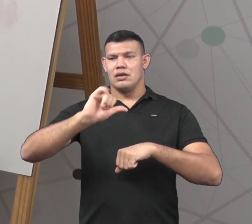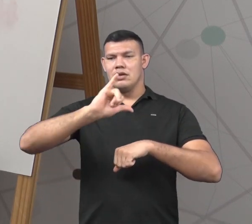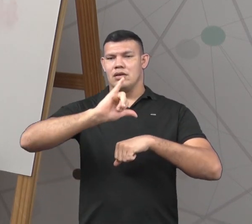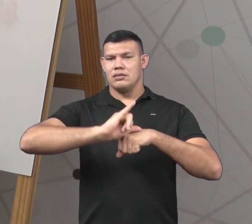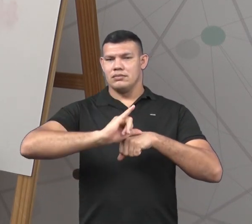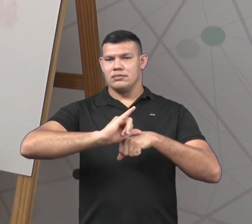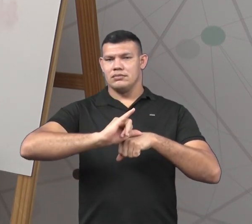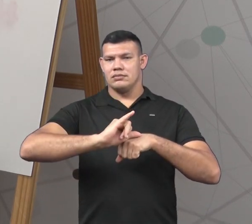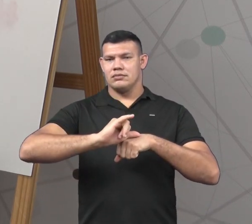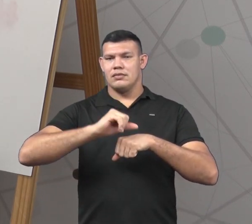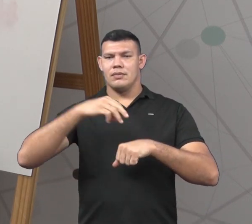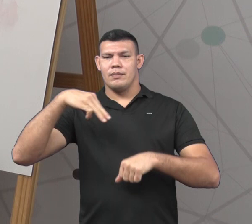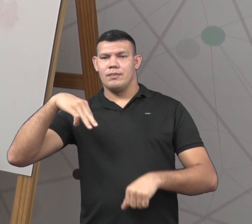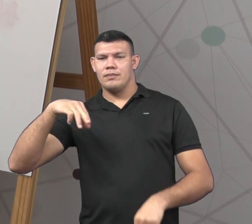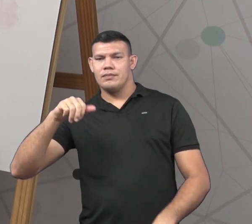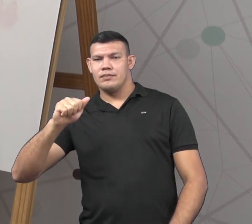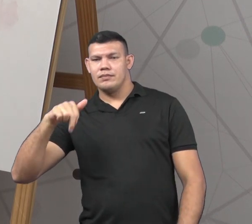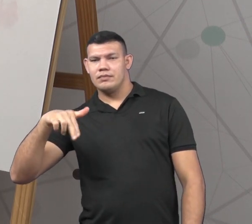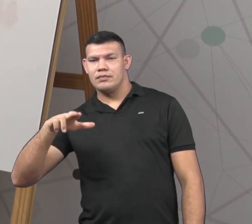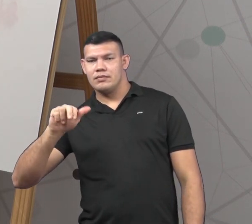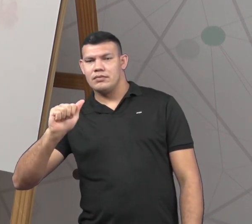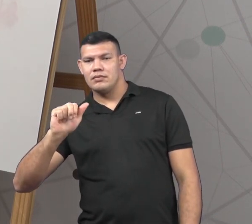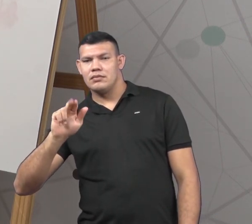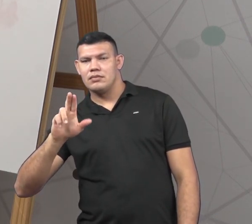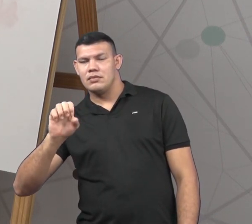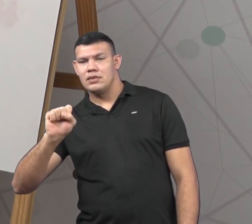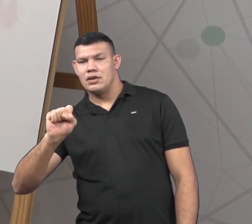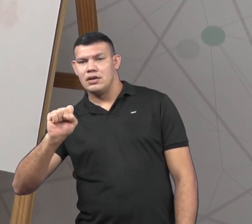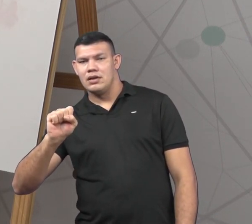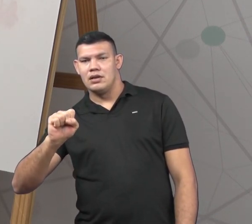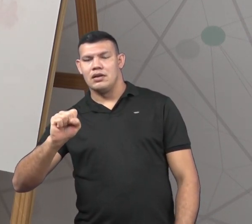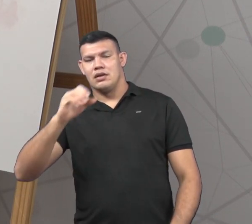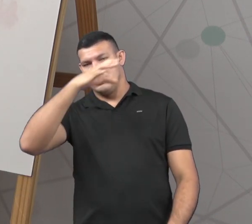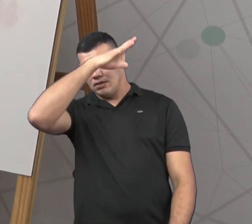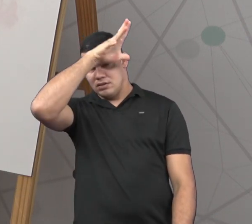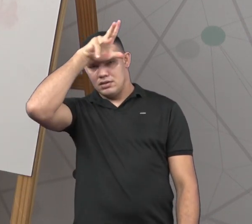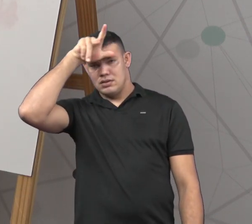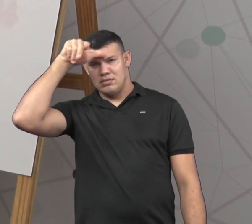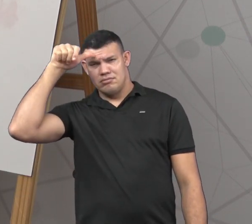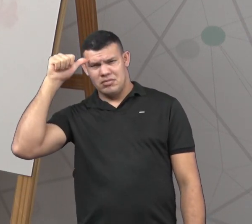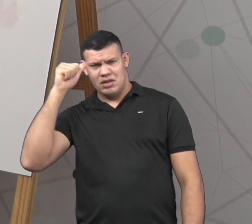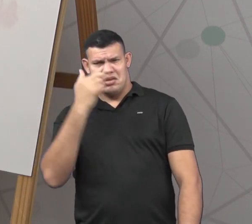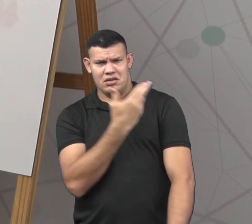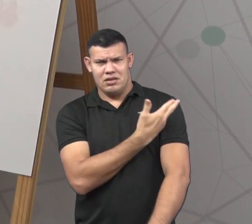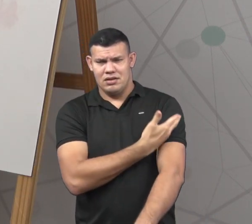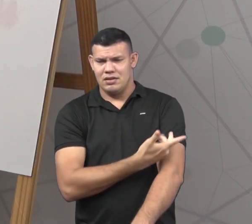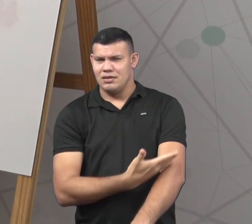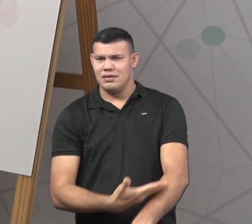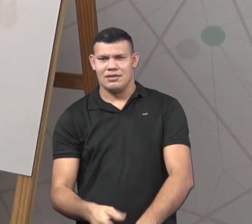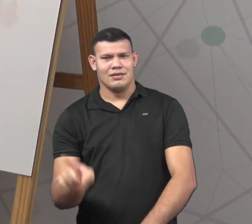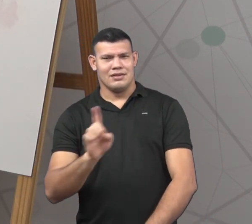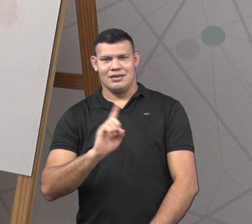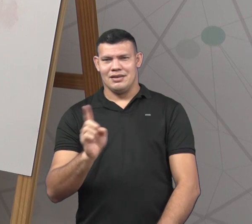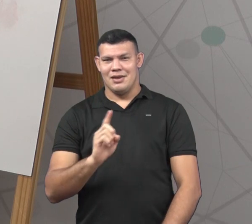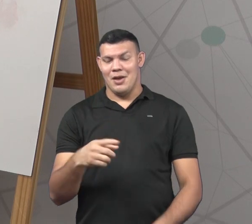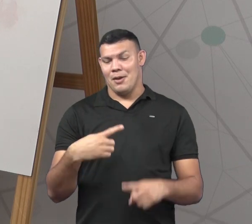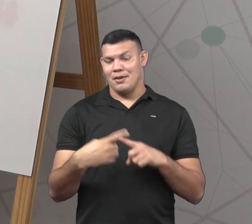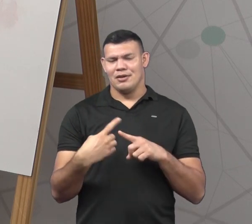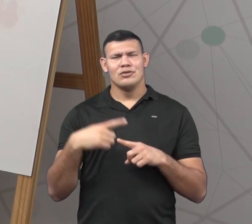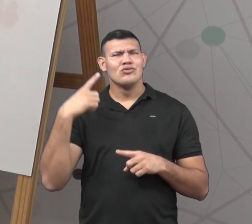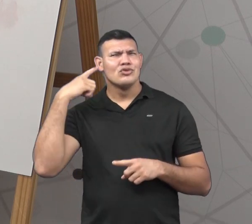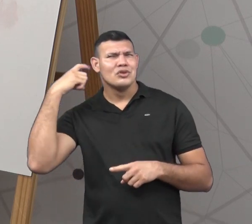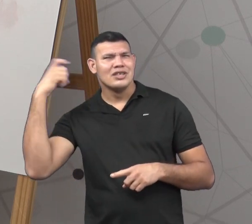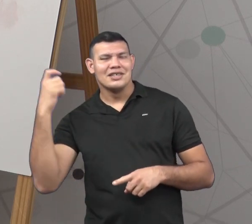estado do Amazonas. Eu vou colocar a sigla aqui do Amazonas. Tá? Eu não sou de Rio Branco, eu sou de Manaus. Acho que é por isso que eu chico quando eu tô falando. Vocês